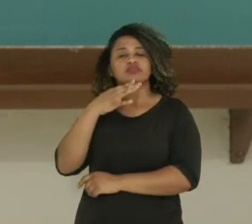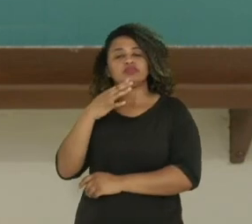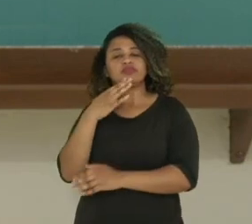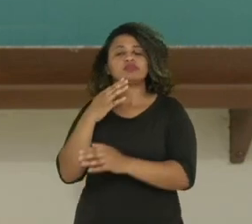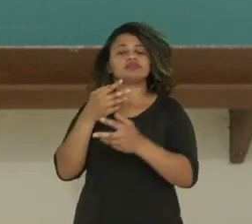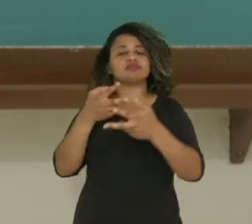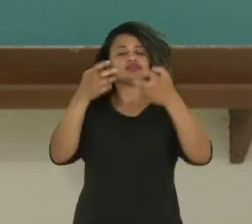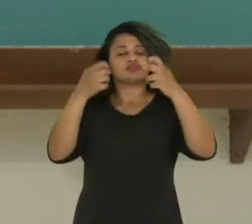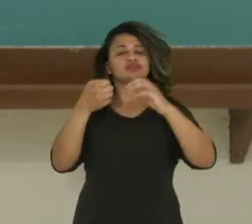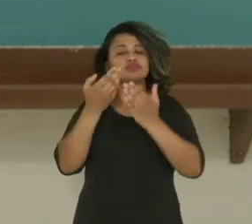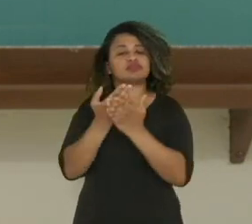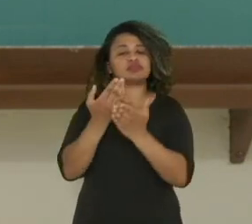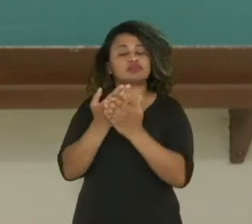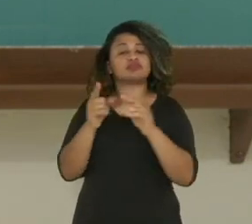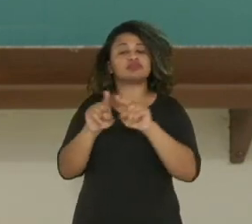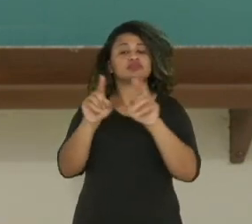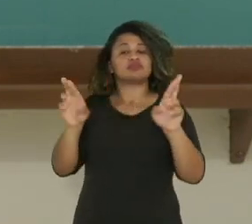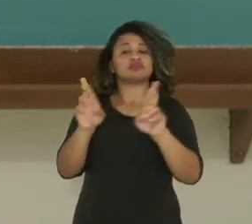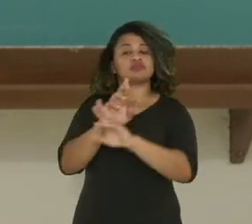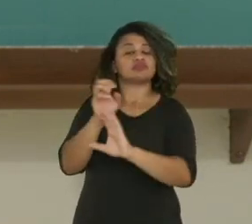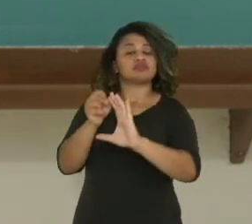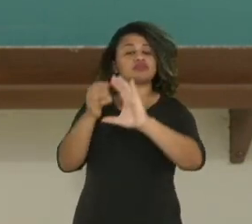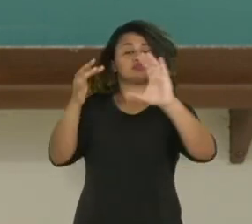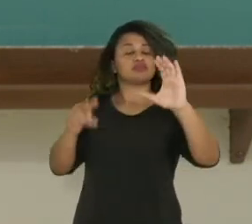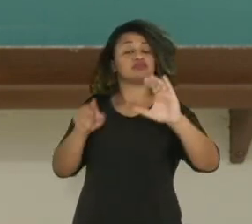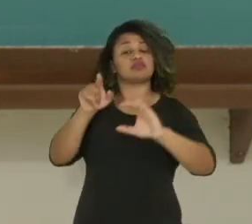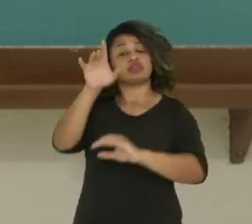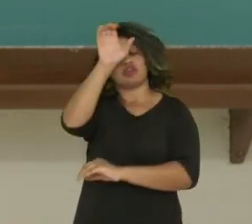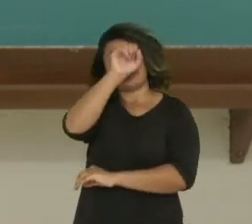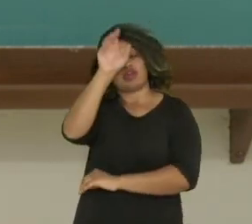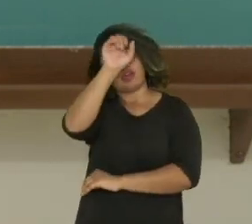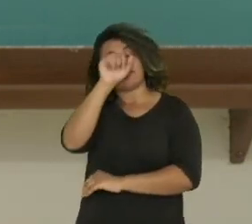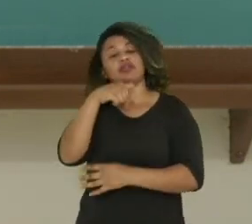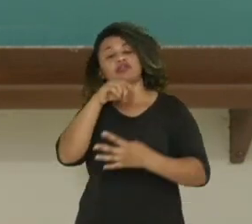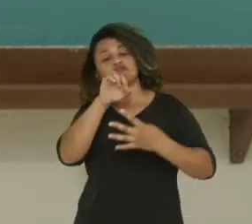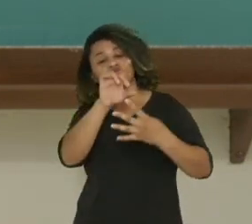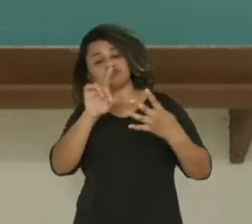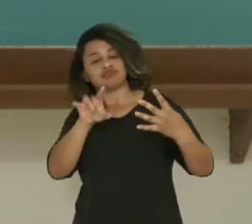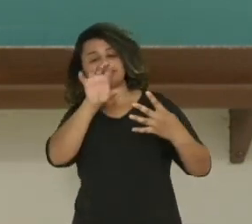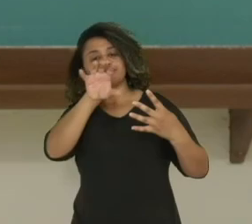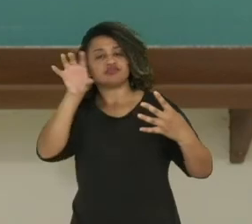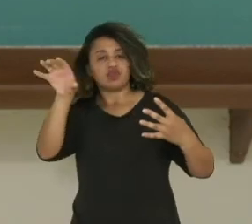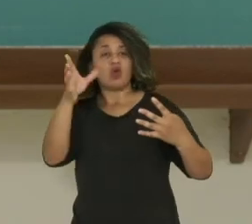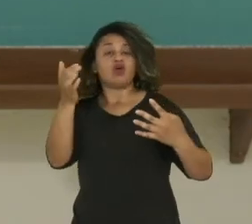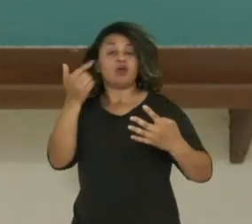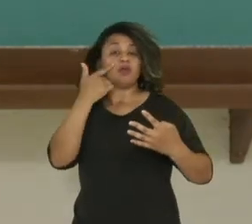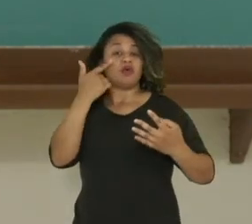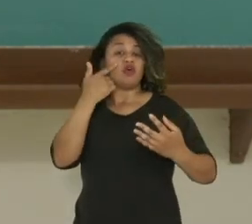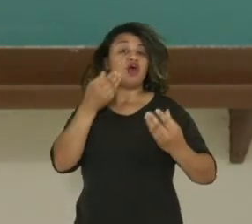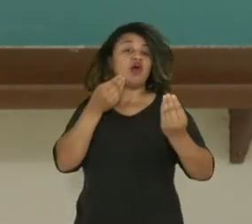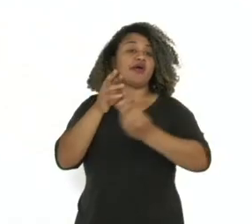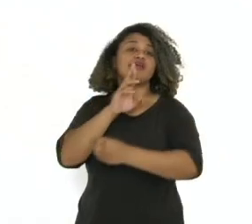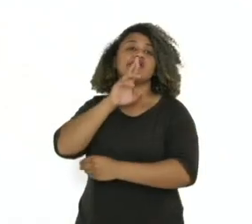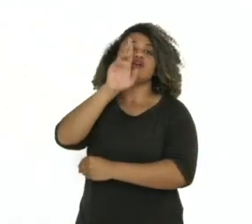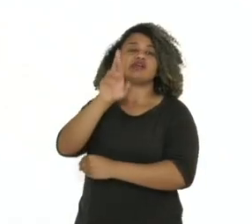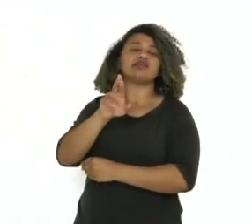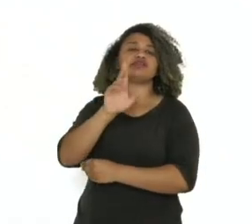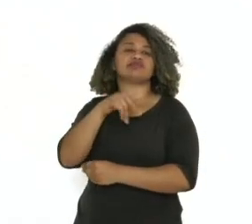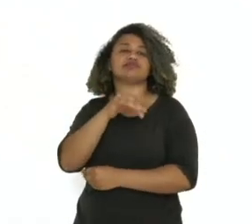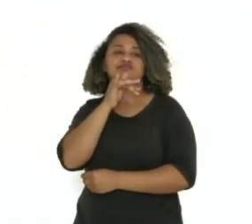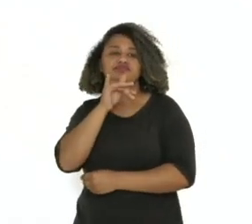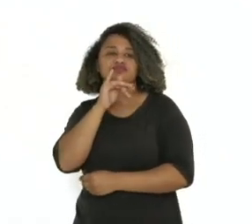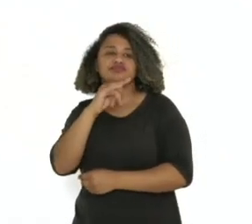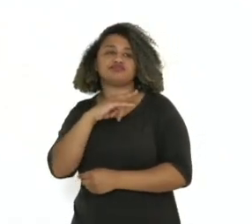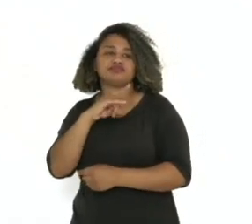estudamos e relacionar alguma característica que vocês aprenderam sobre elas, né? Vamos ver como é que ficou nossa resposta ali de exemplo? Então,